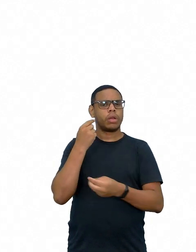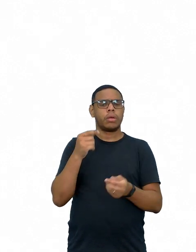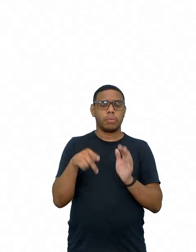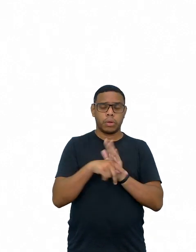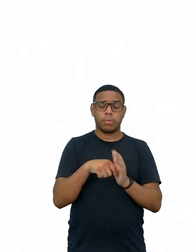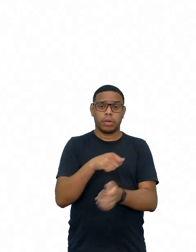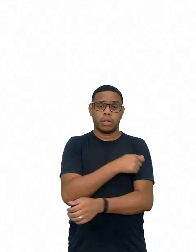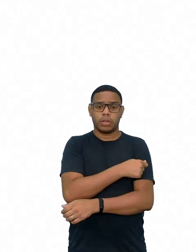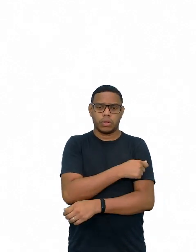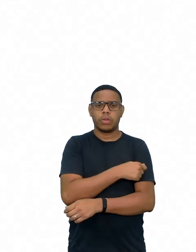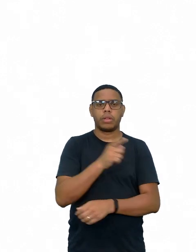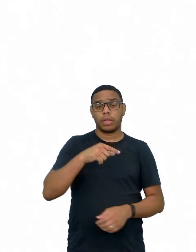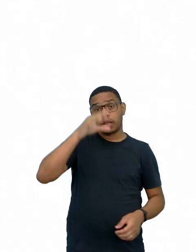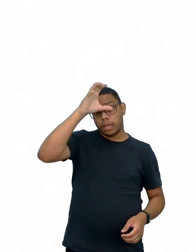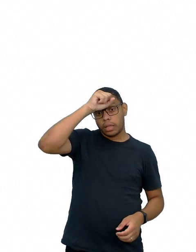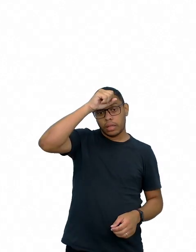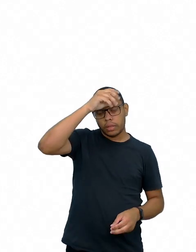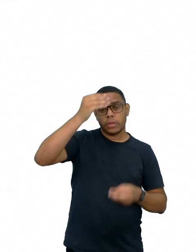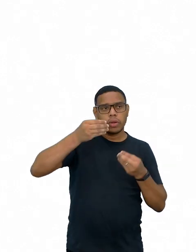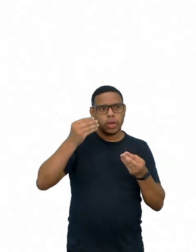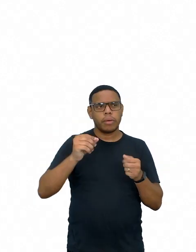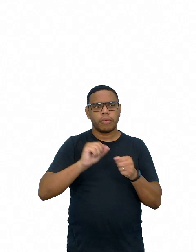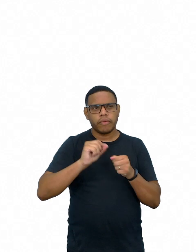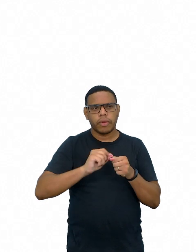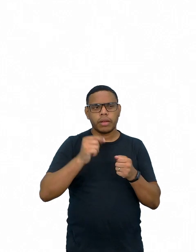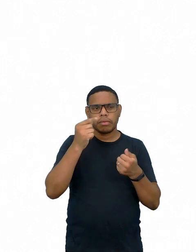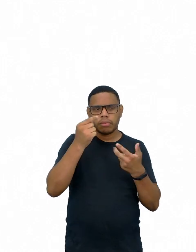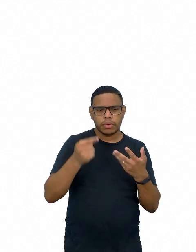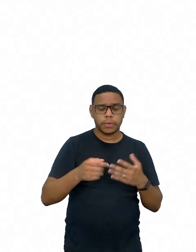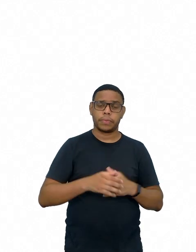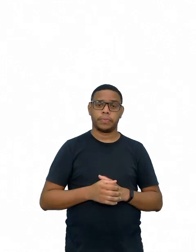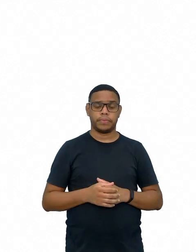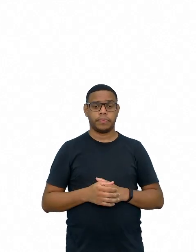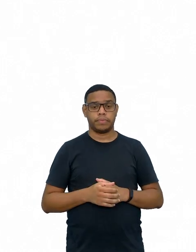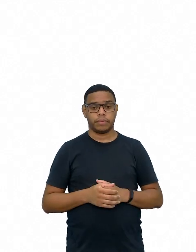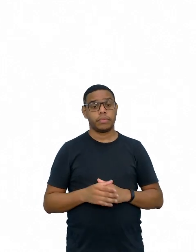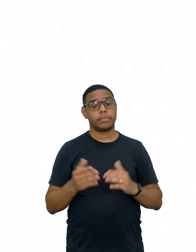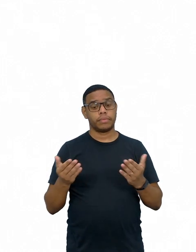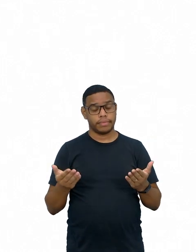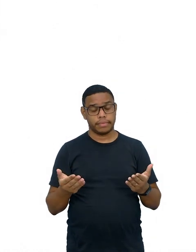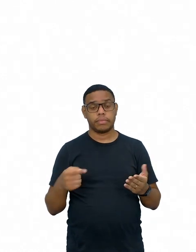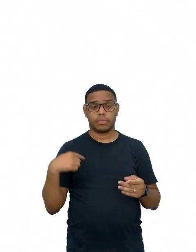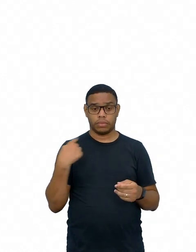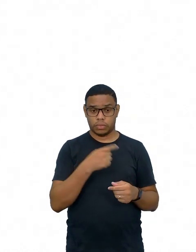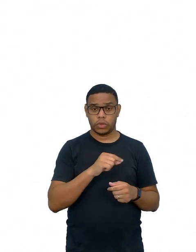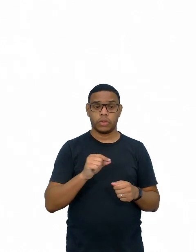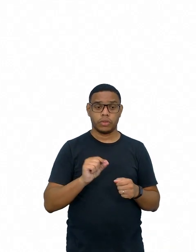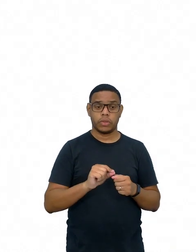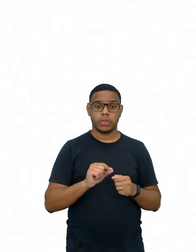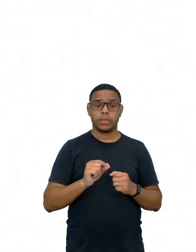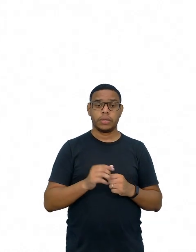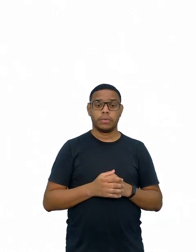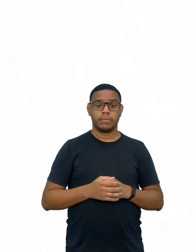estudante, que é aprender a aprender. Então, aí a gente vai para